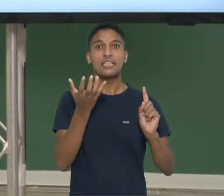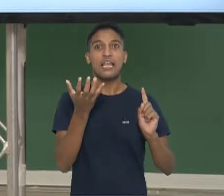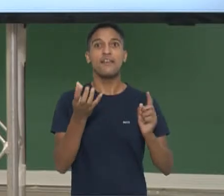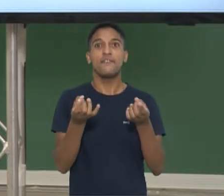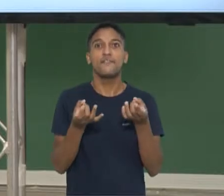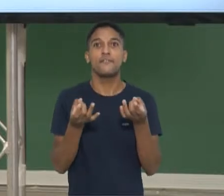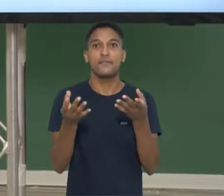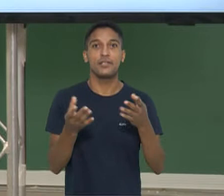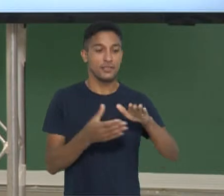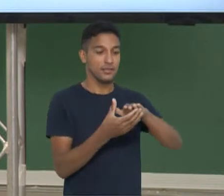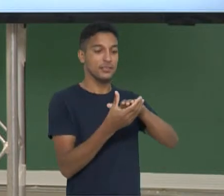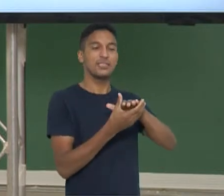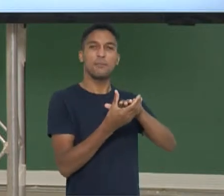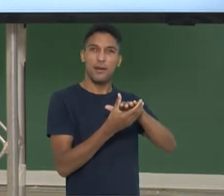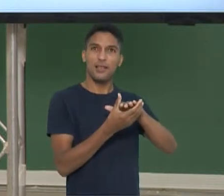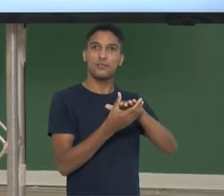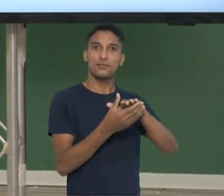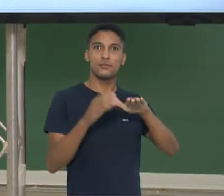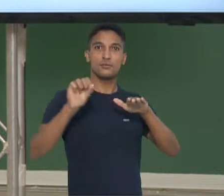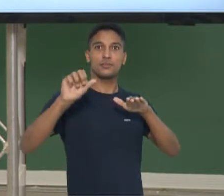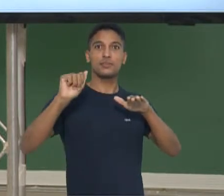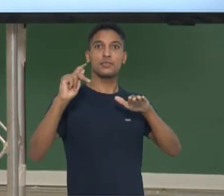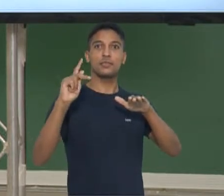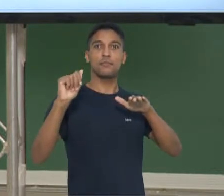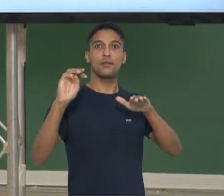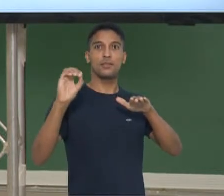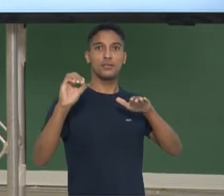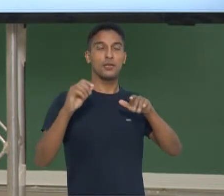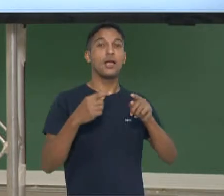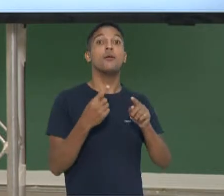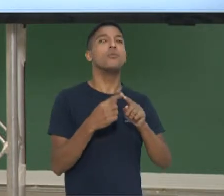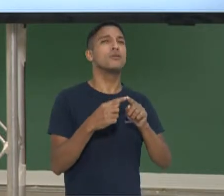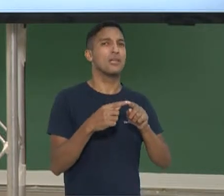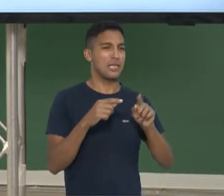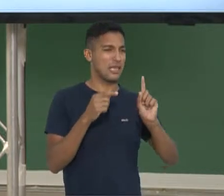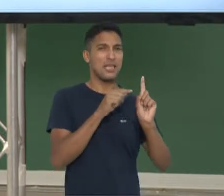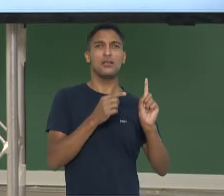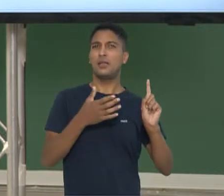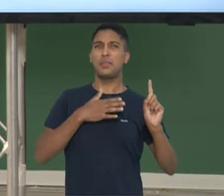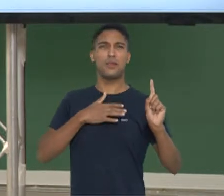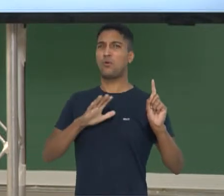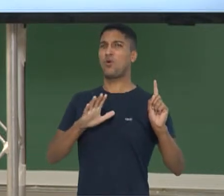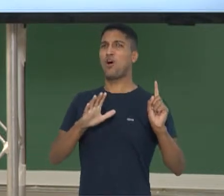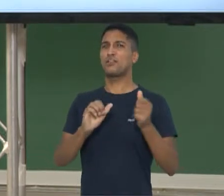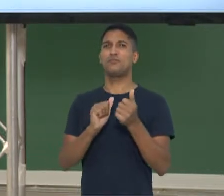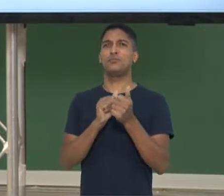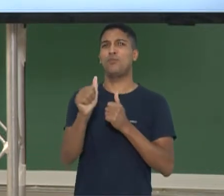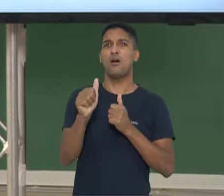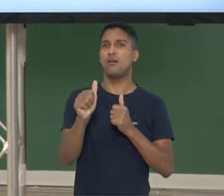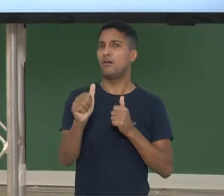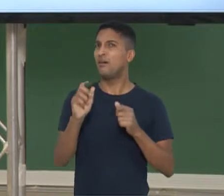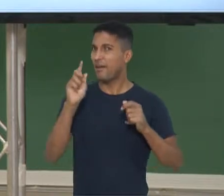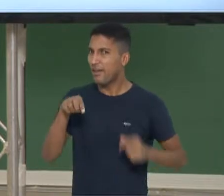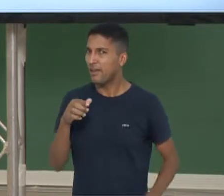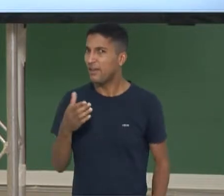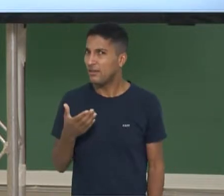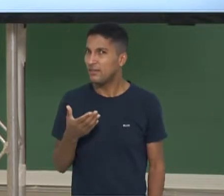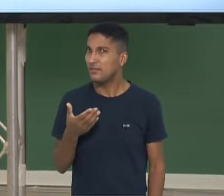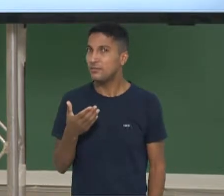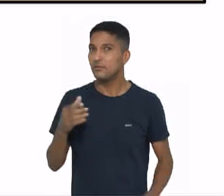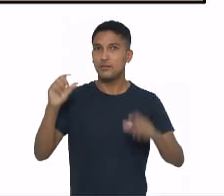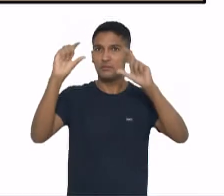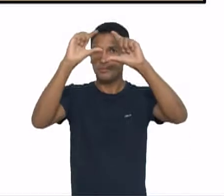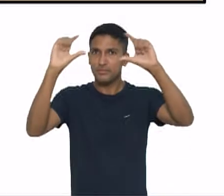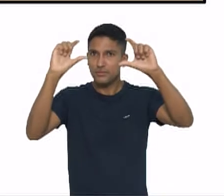seus sapatos, seus tênis, né? Porque não le gusta jugar al fútbol? É isso que diz no primeiro parágrafo? Ou porque se